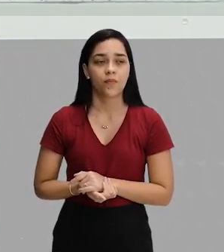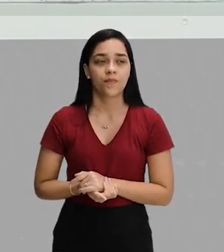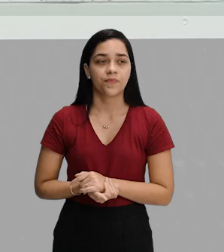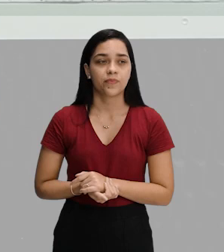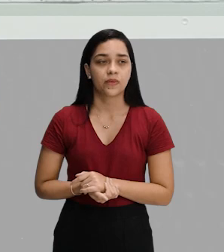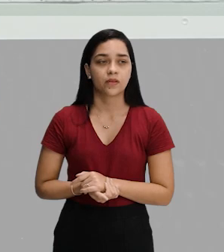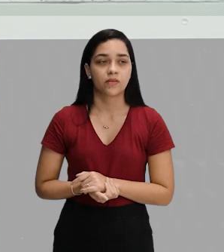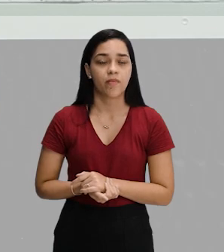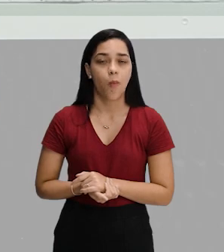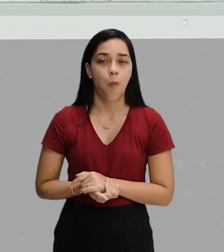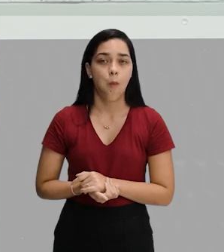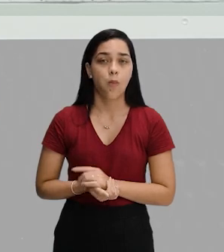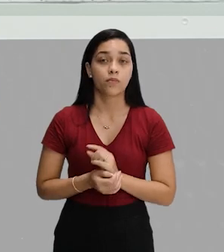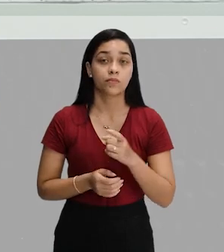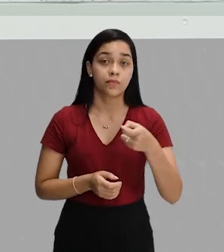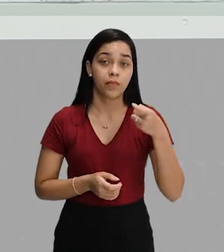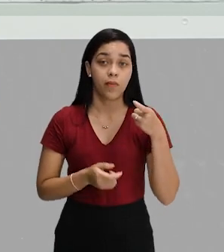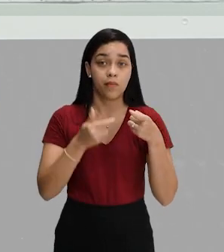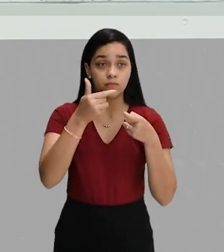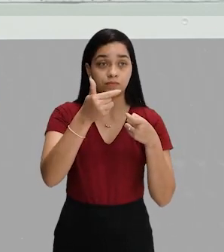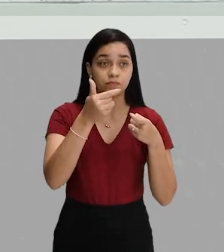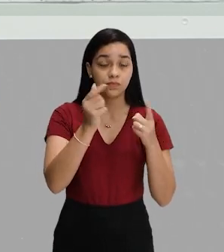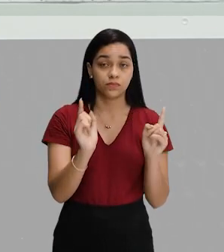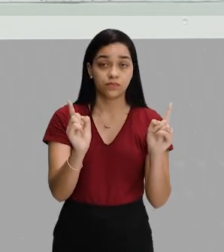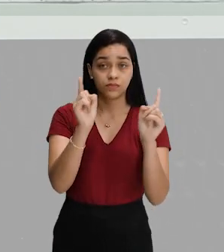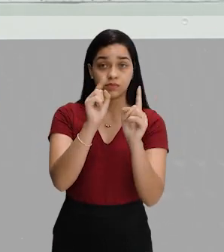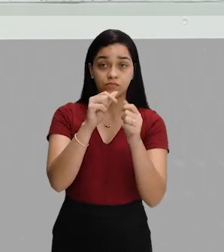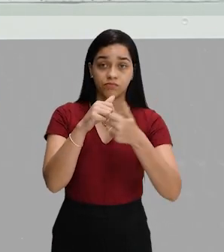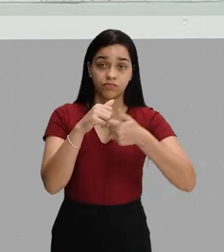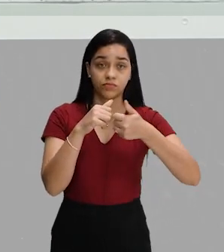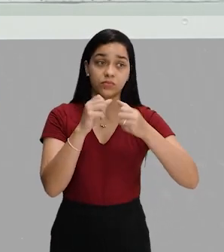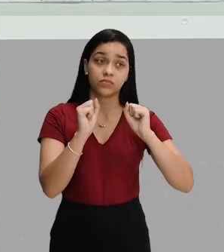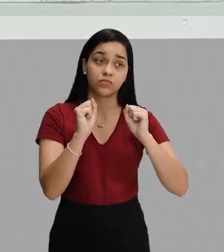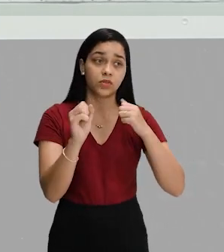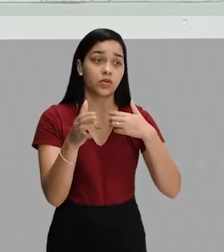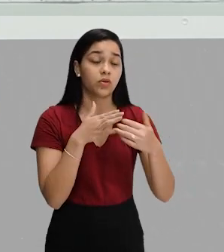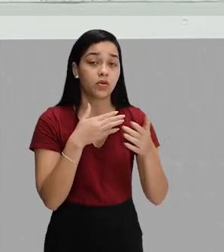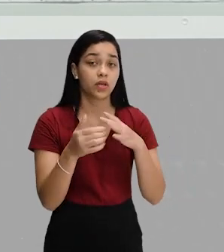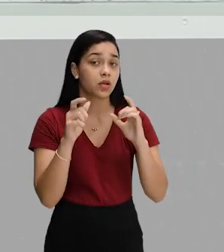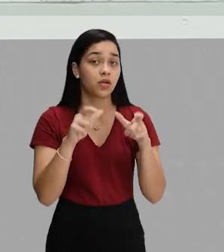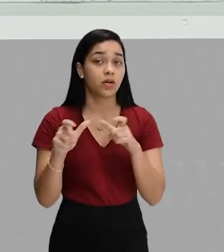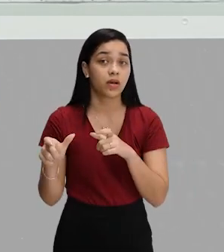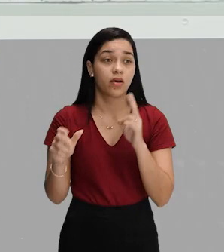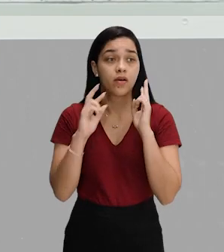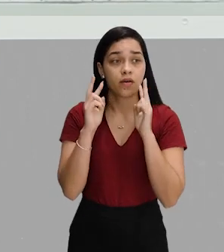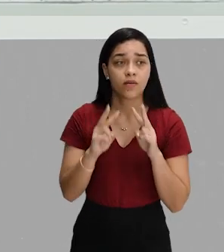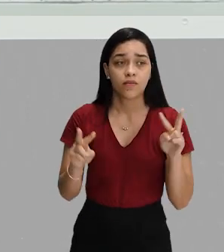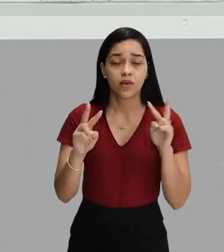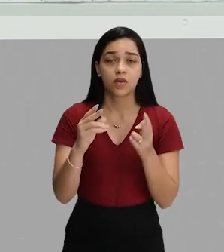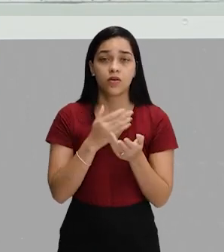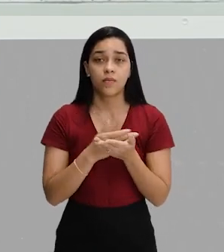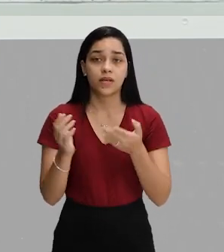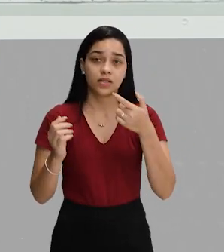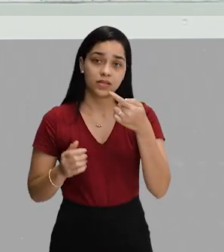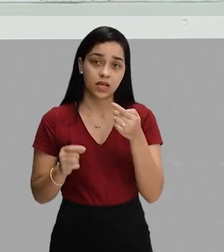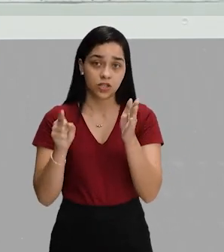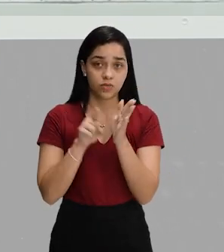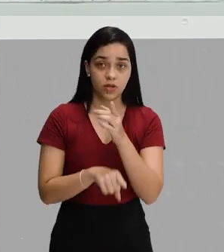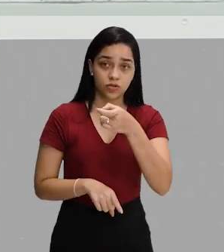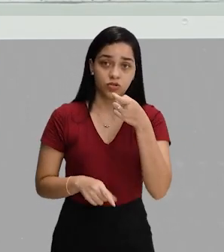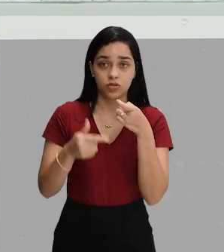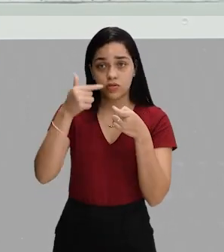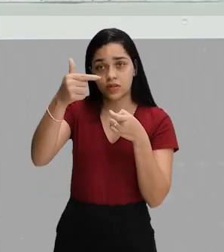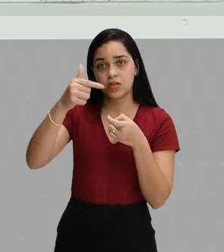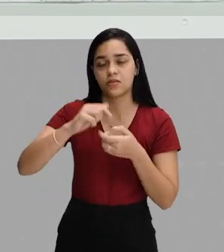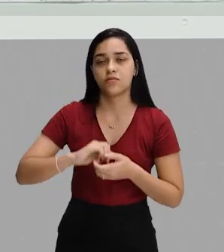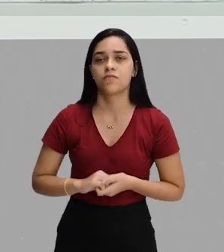seguinte. Pela definição, x ao quadrado está na frente, certo? Mas ele pode estar em qualquer lugar. Observa que aqui começa assim, ó, 7 menos x ao